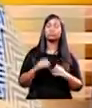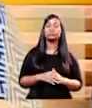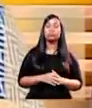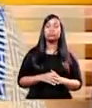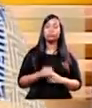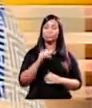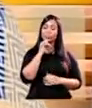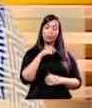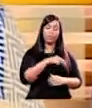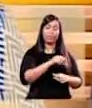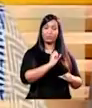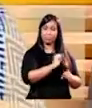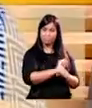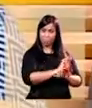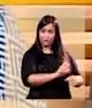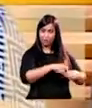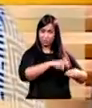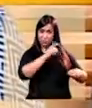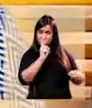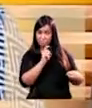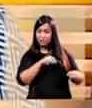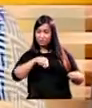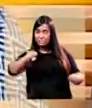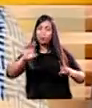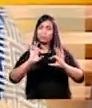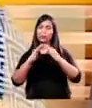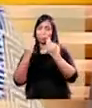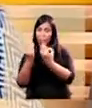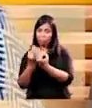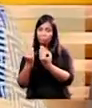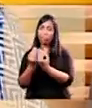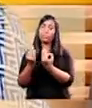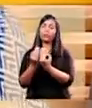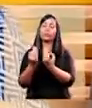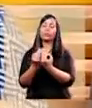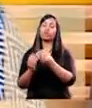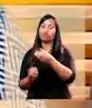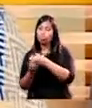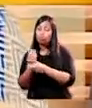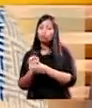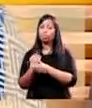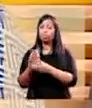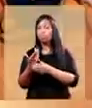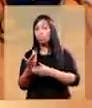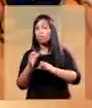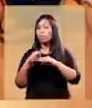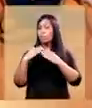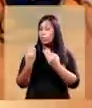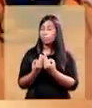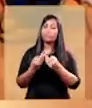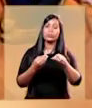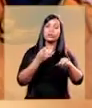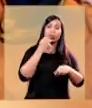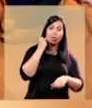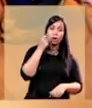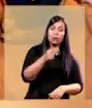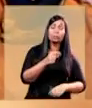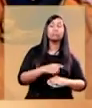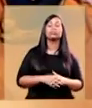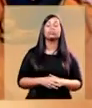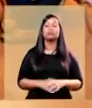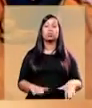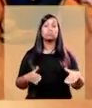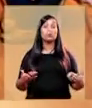Desligada sair do acolhimento institucional e ir para a sua família de origem extensa ou a família